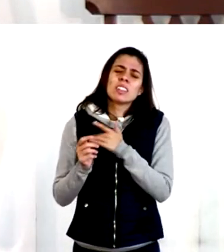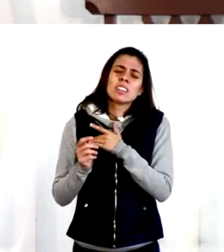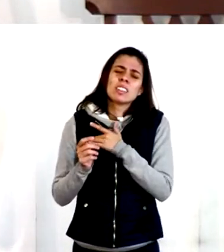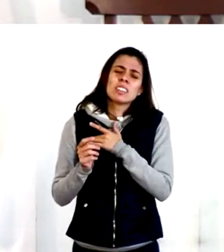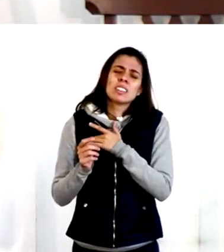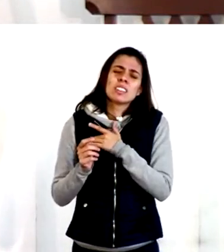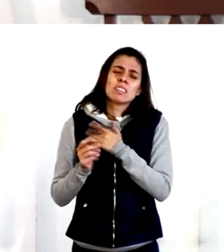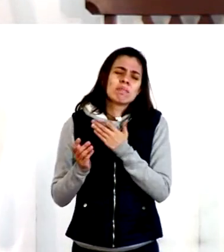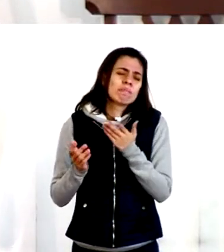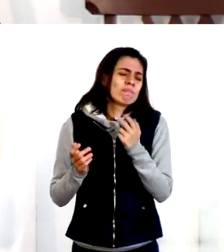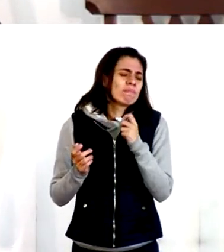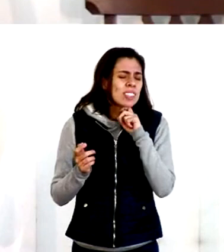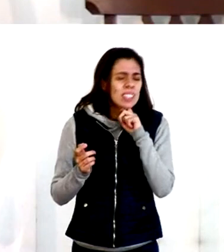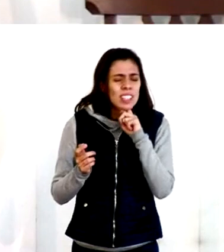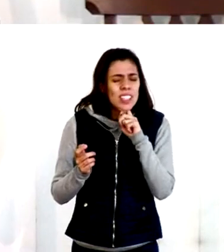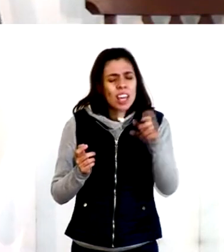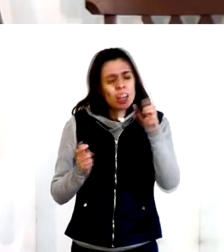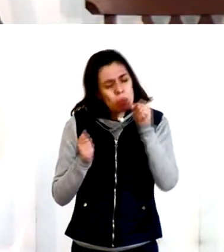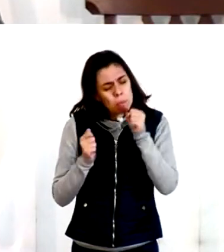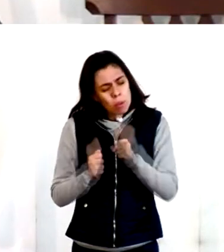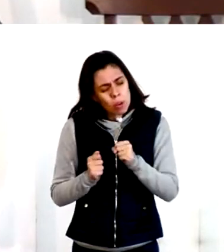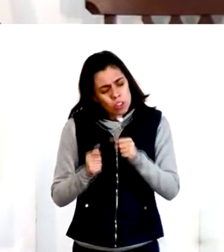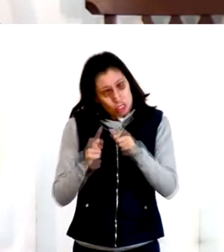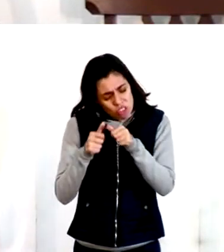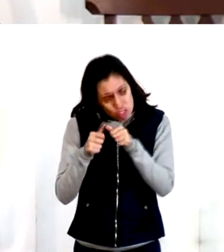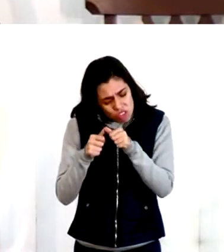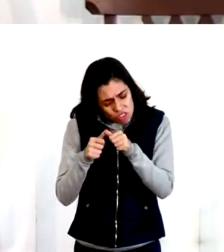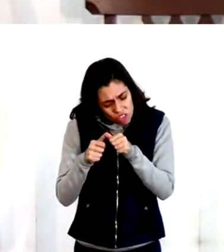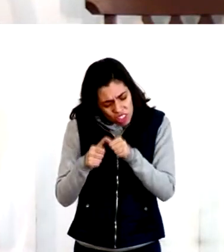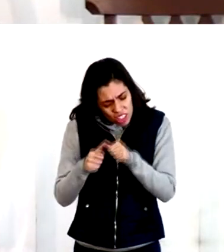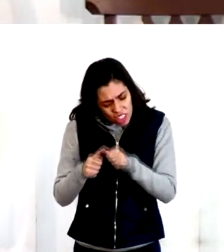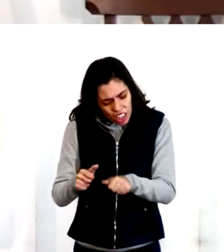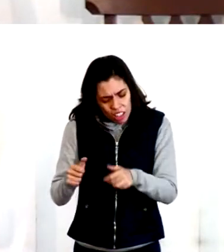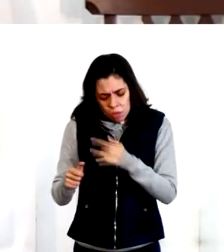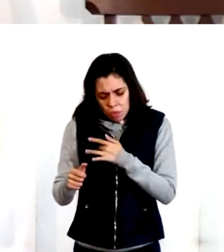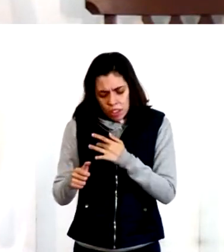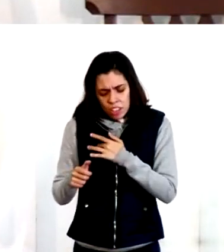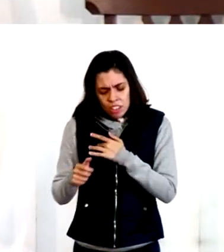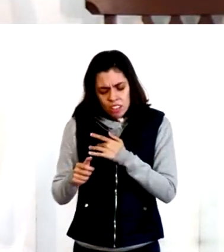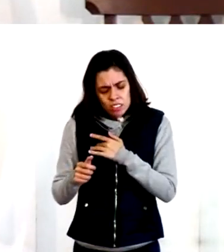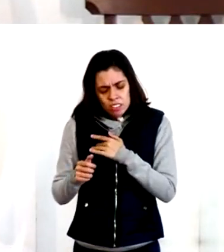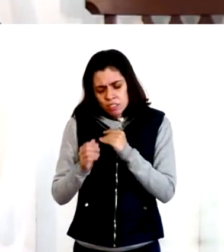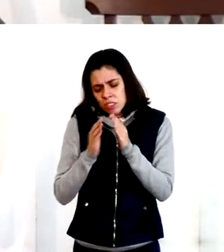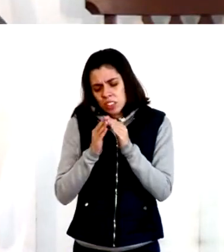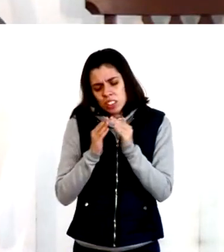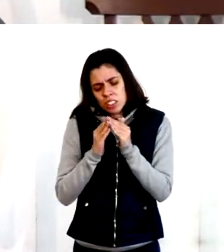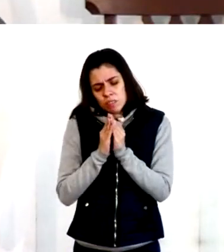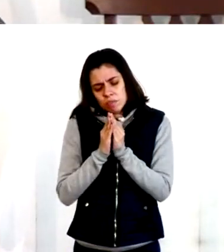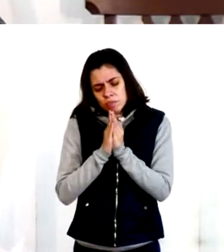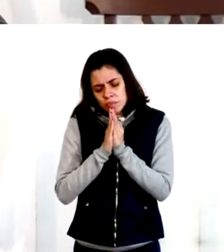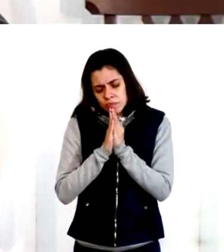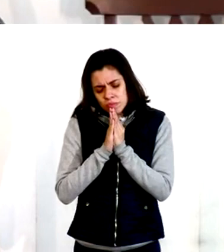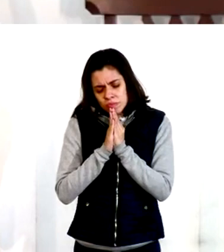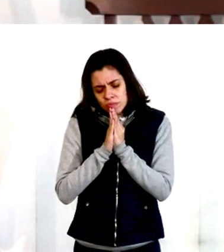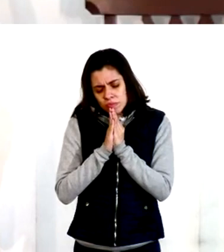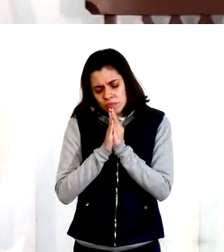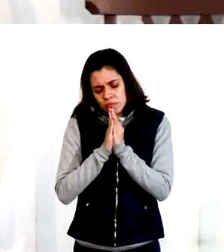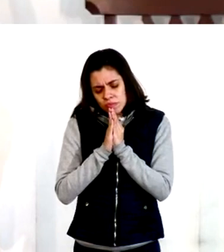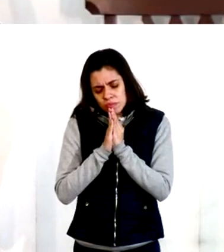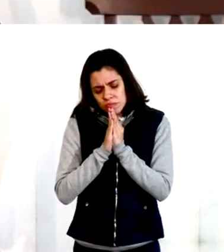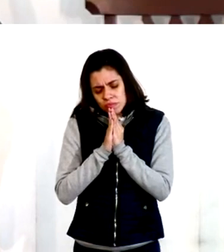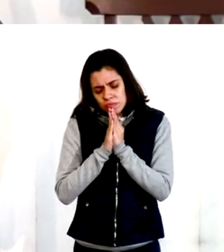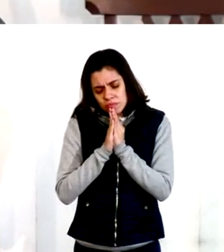estado é esse? Ninguém pode se acostumar num estado assim. Tem misericórdia. Traz de volta o Teu amor,